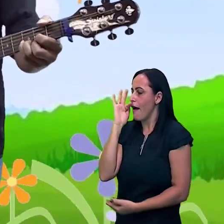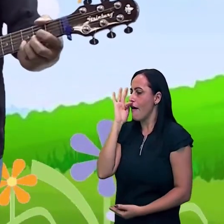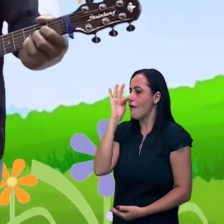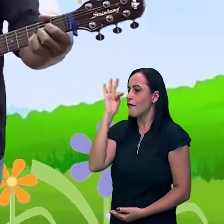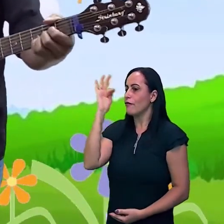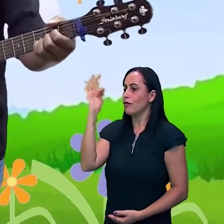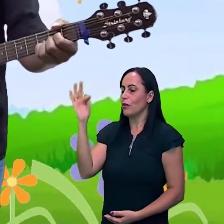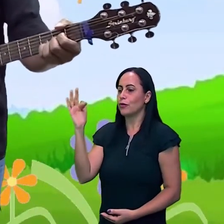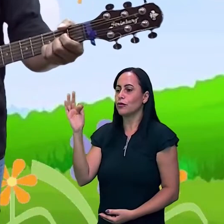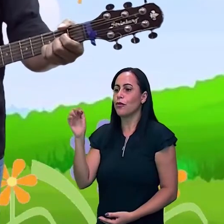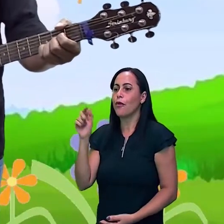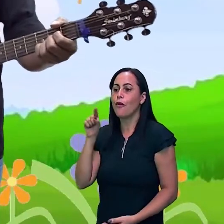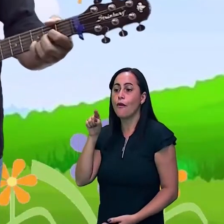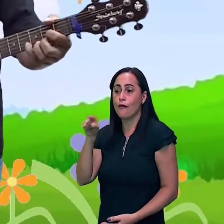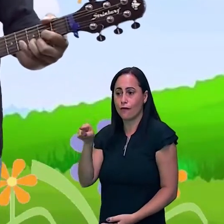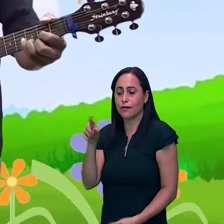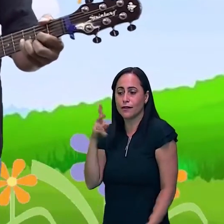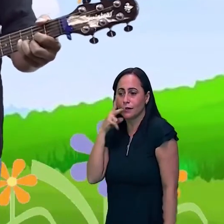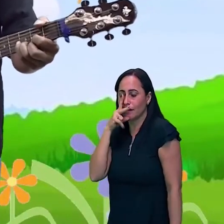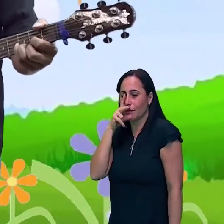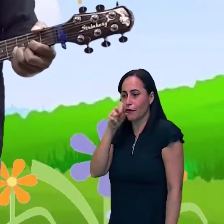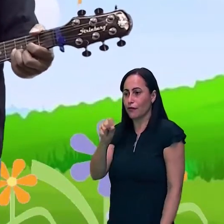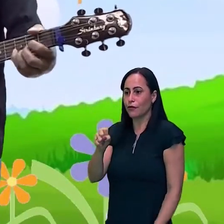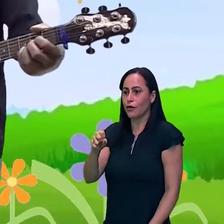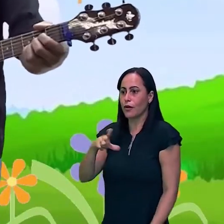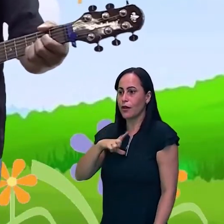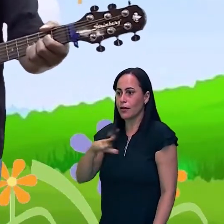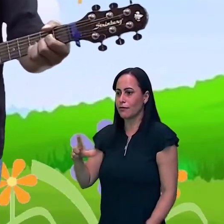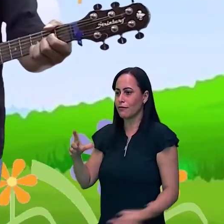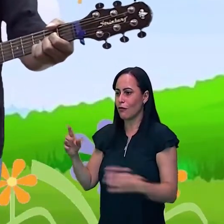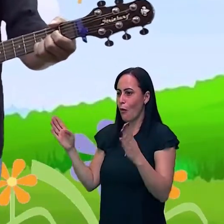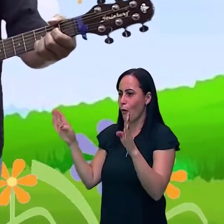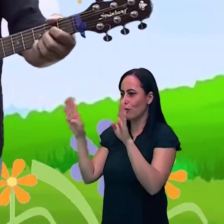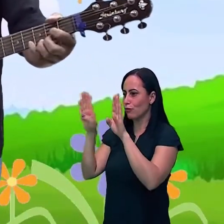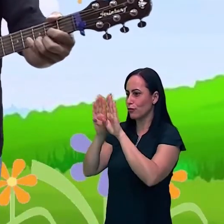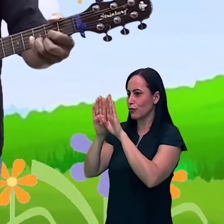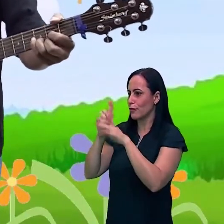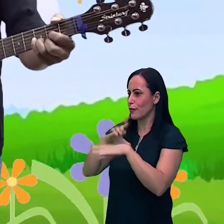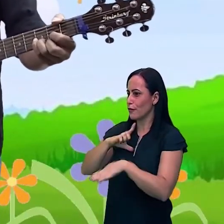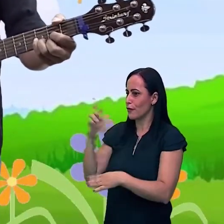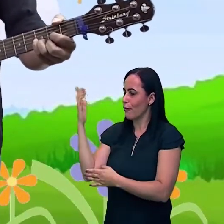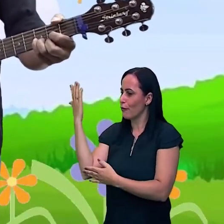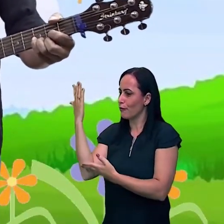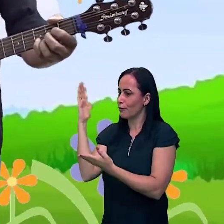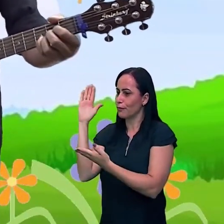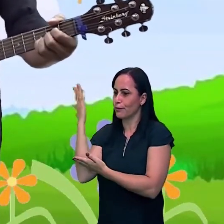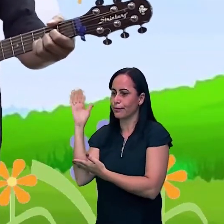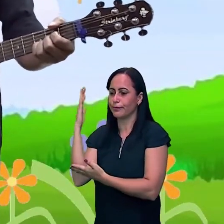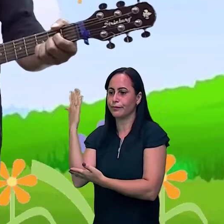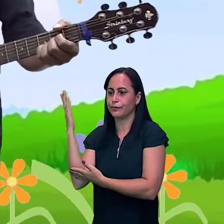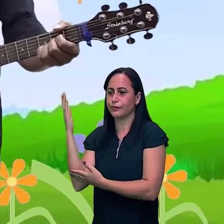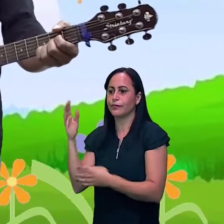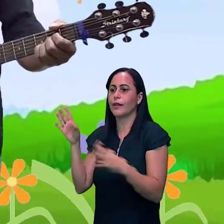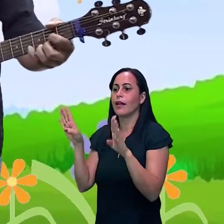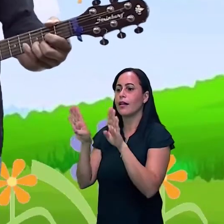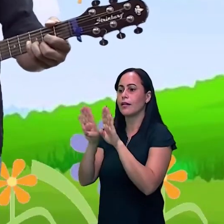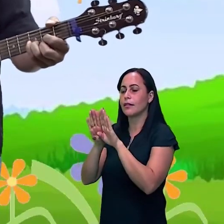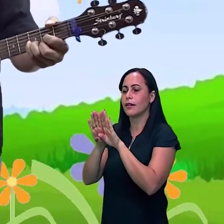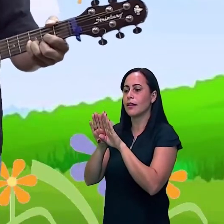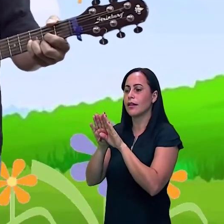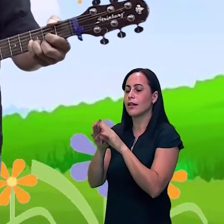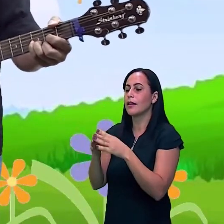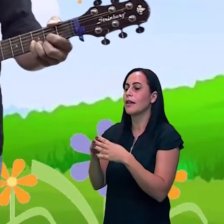que é tão forte e tem essas madeiras, você que tem as grades